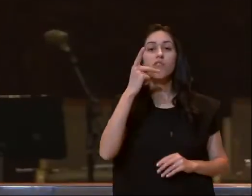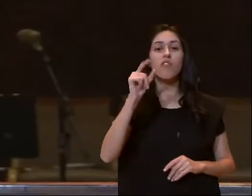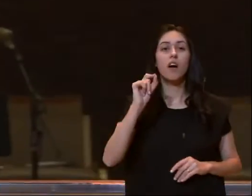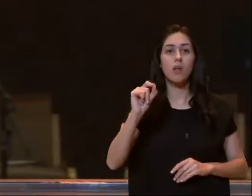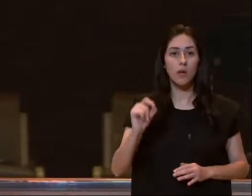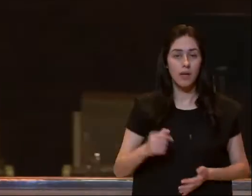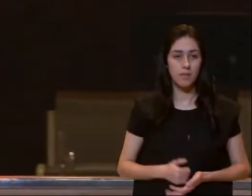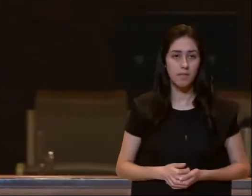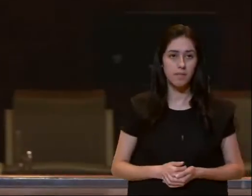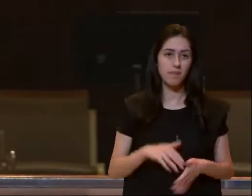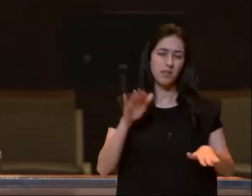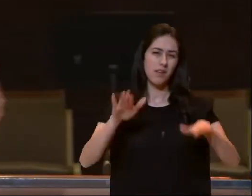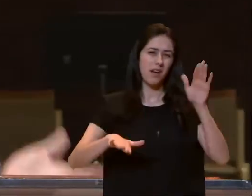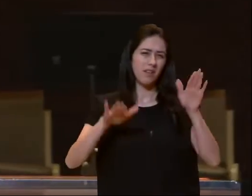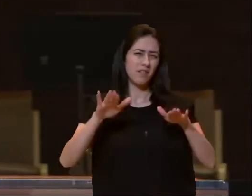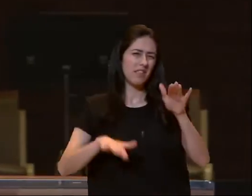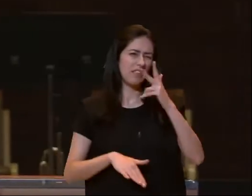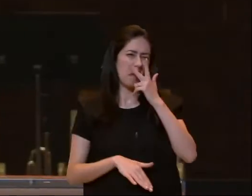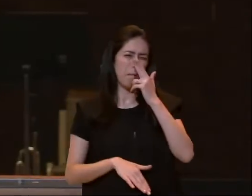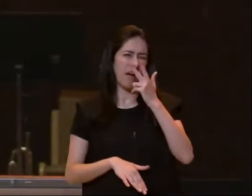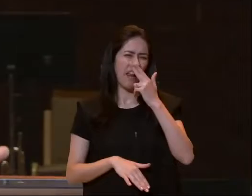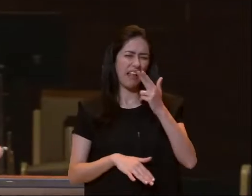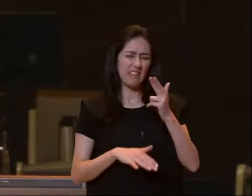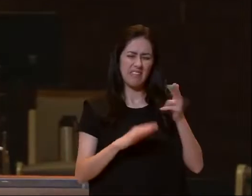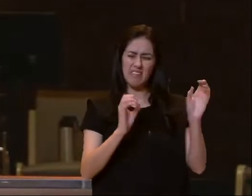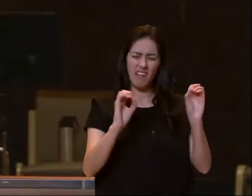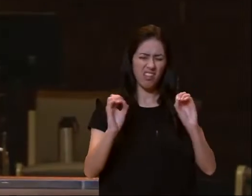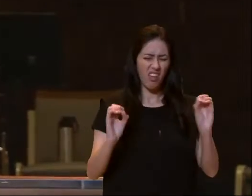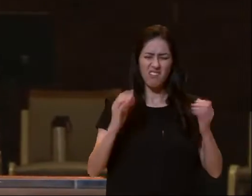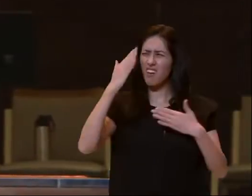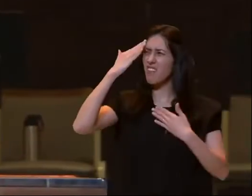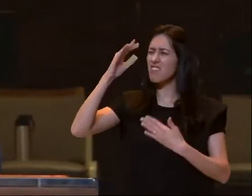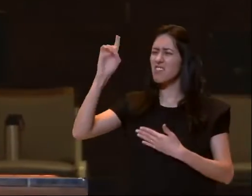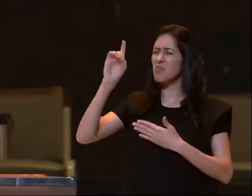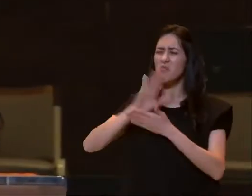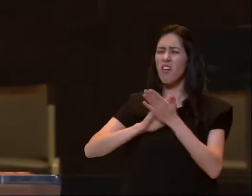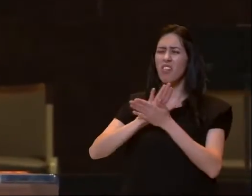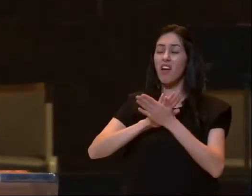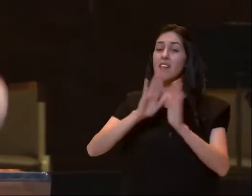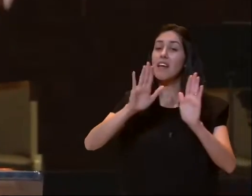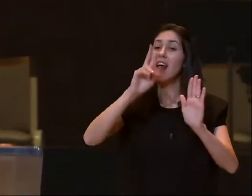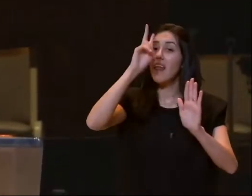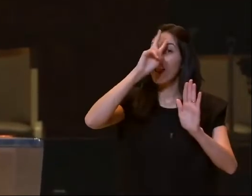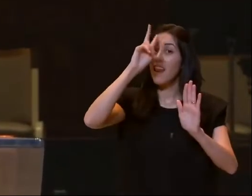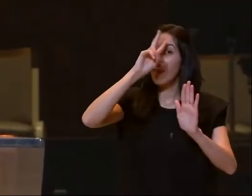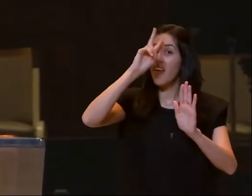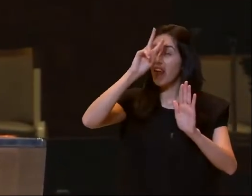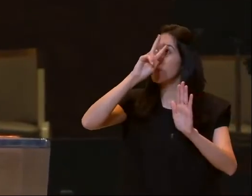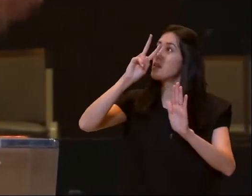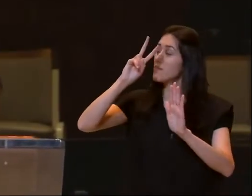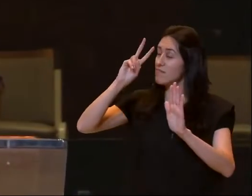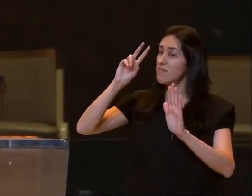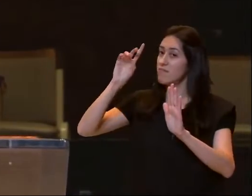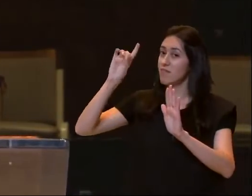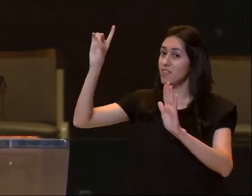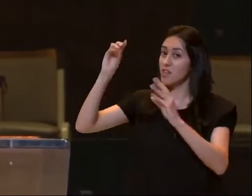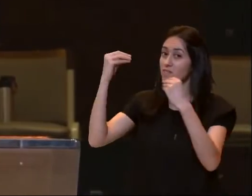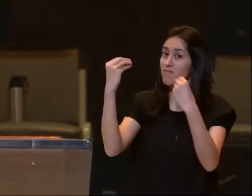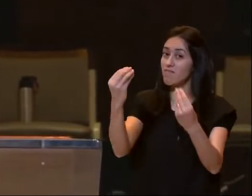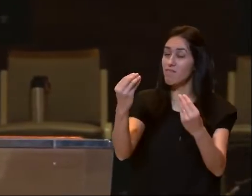que pareça que não há o que agradecer, lembre da herança dos santos, vocês fazem parte